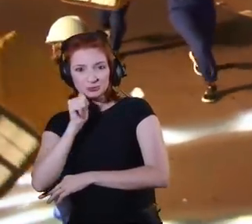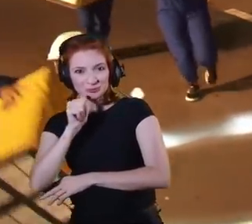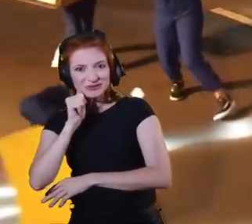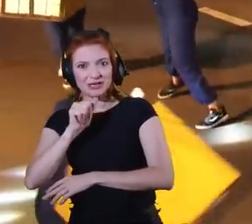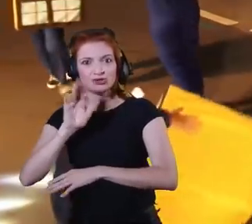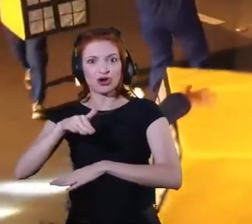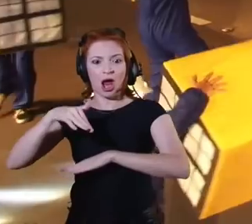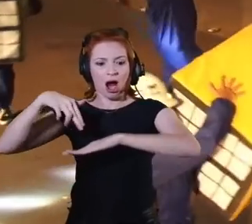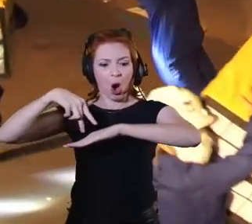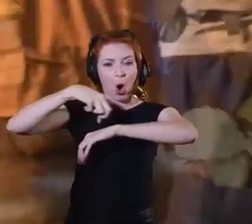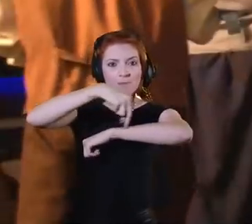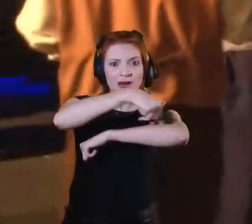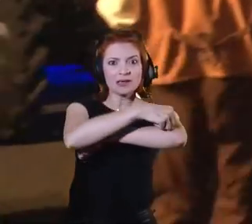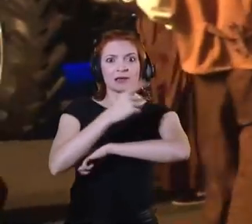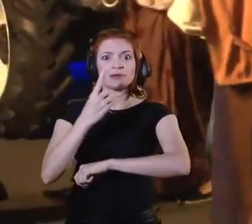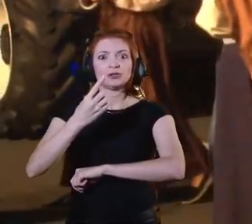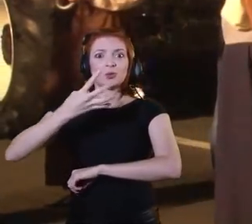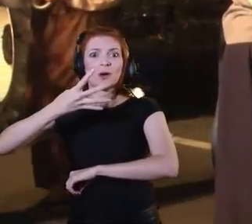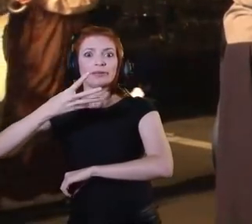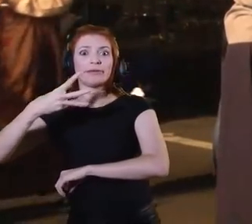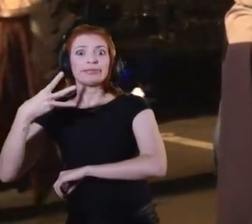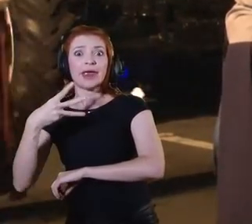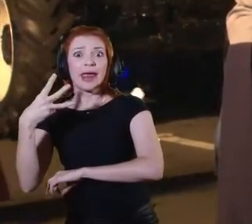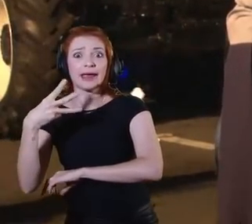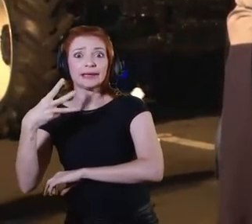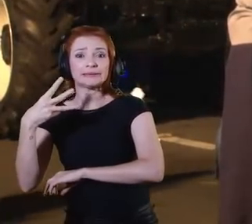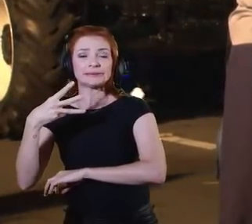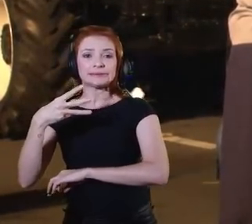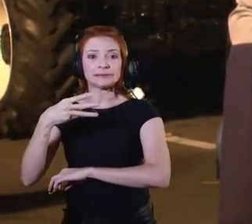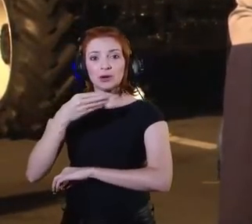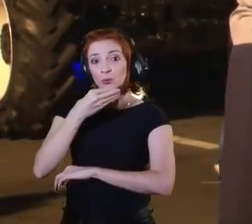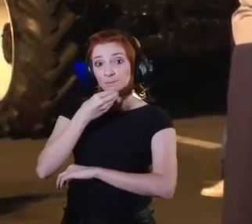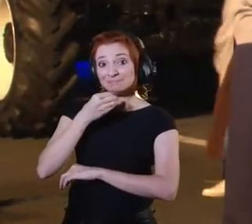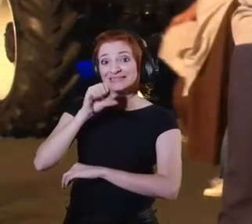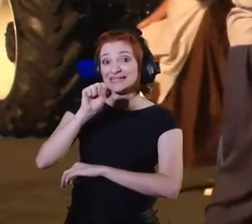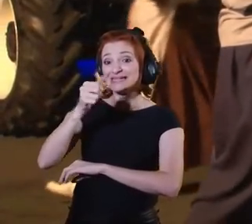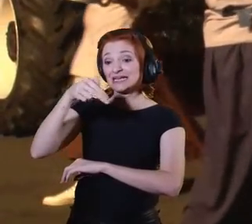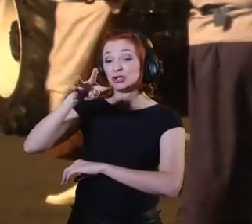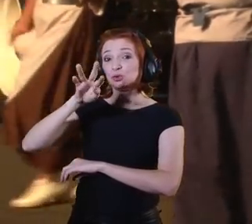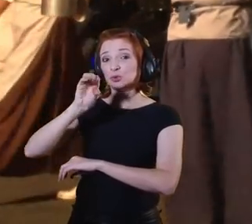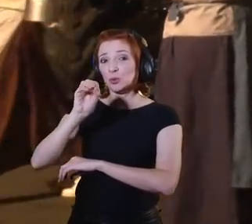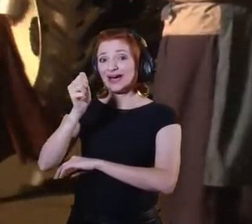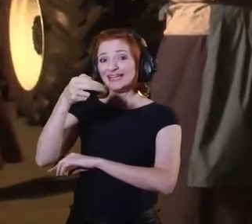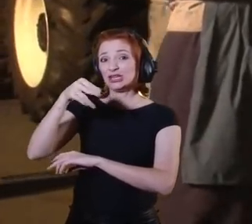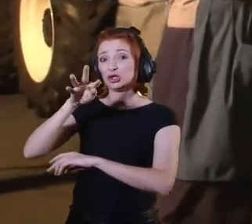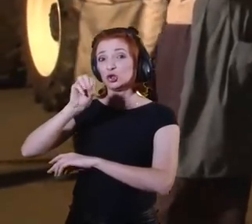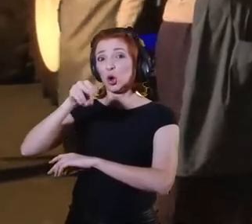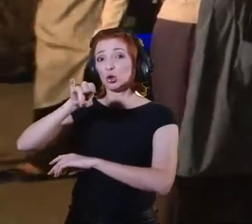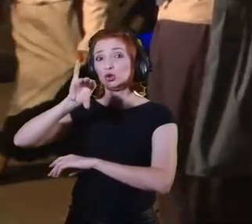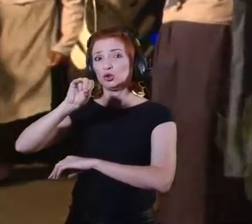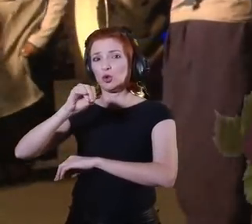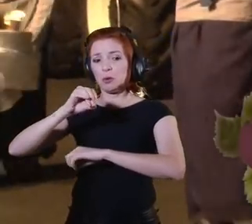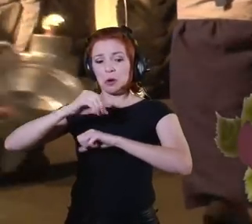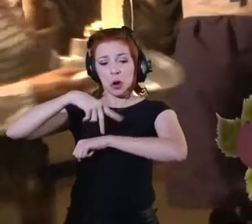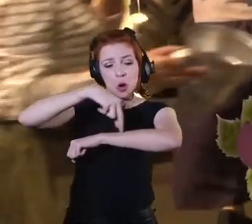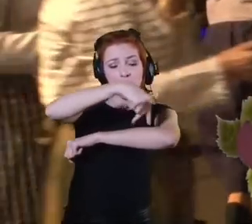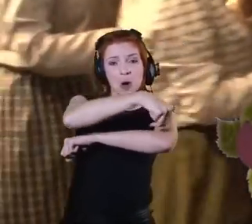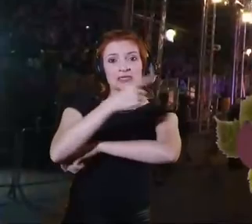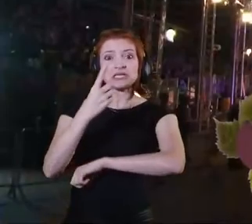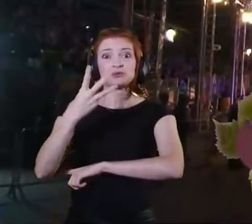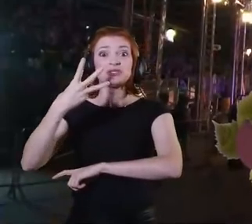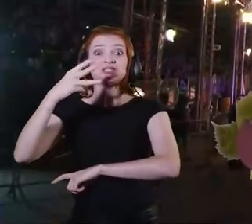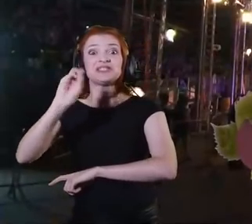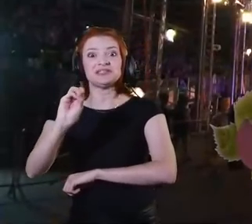de número 143. Santo Antônio chega perto das 130. Então é muito, isso vem desde